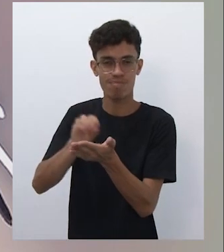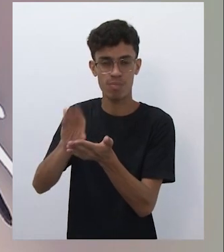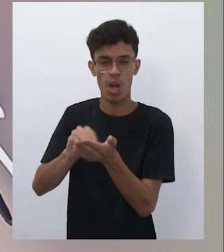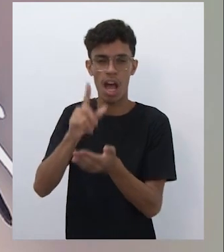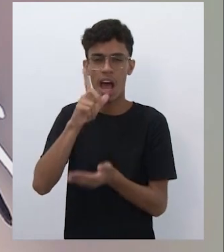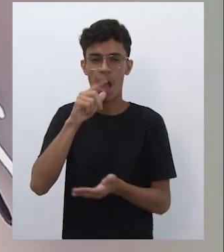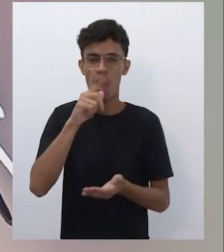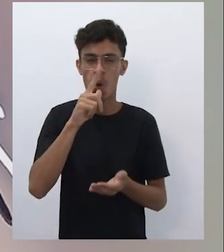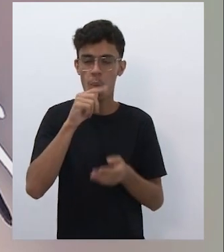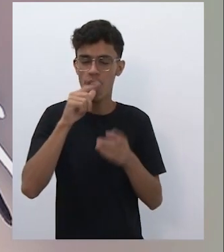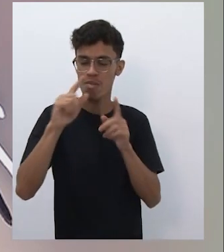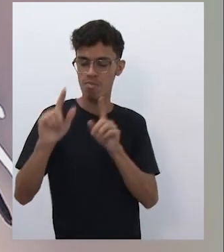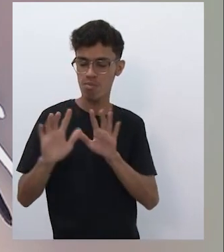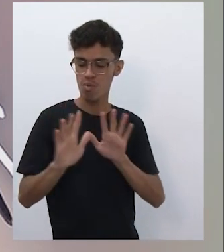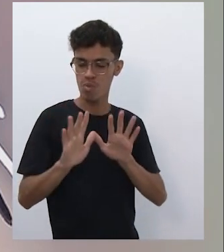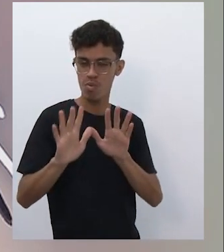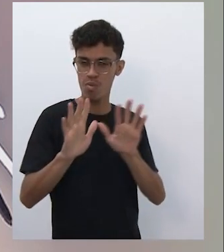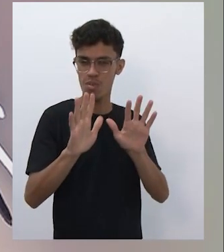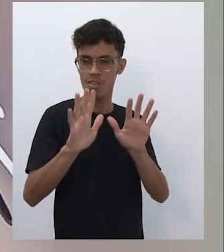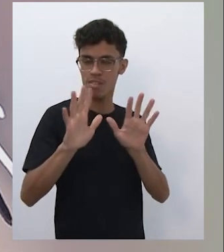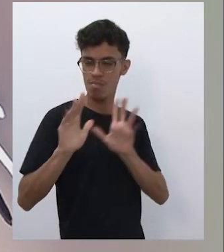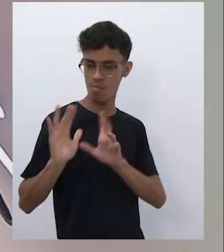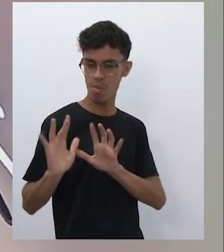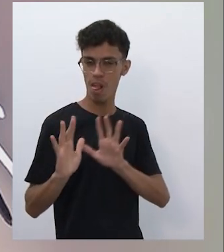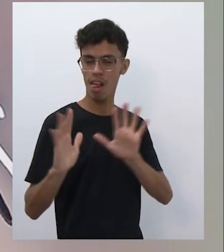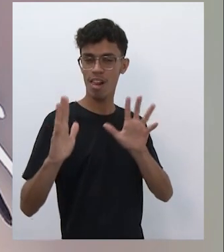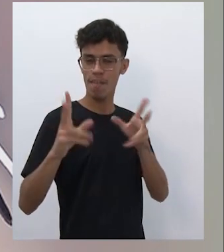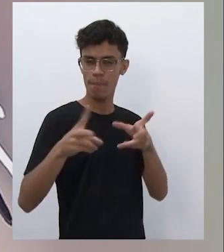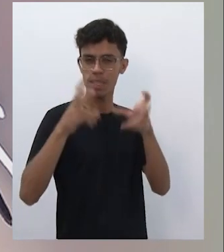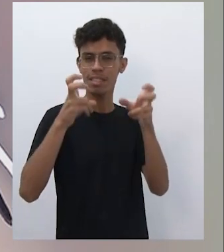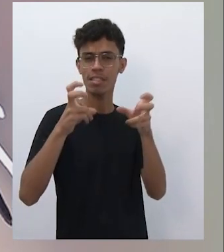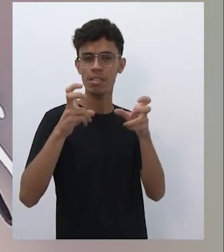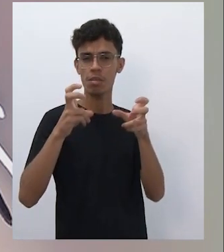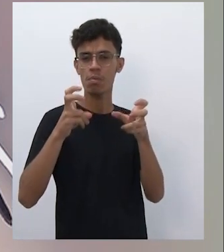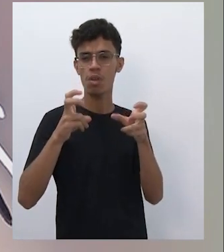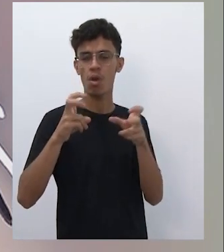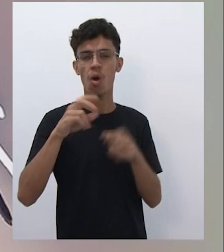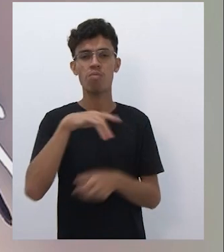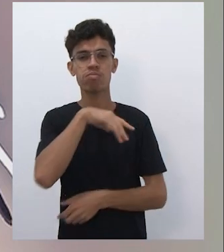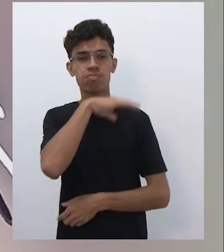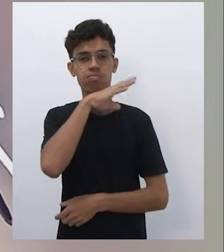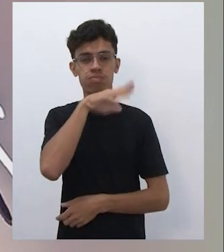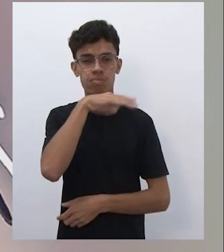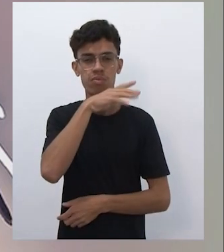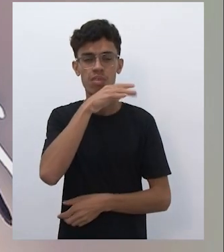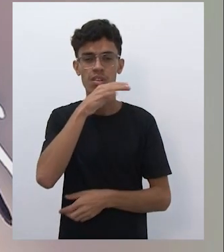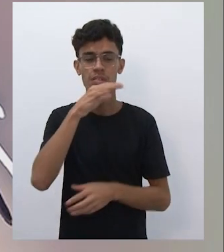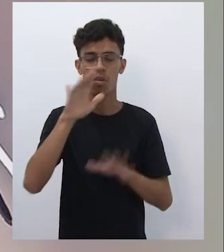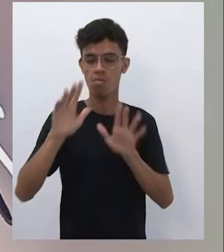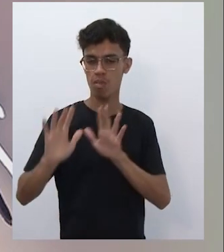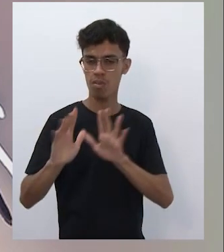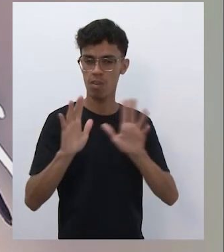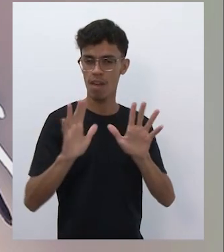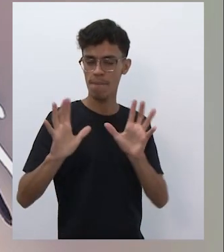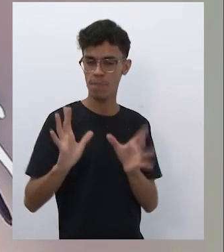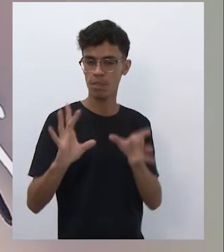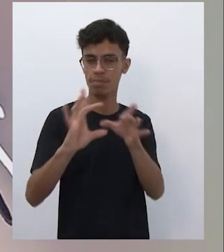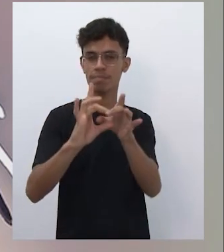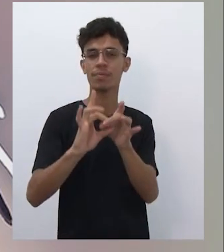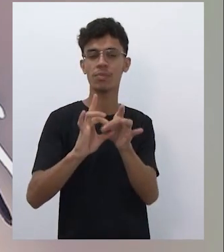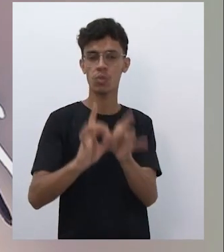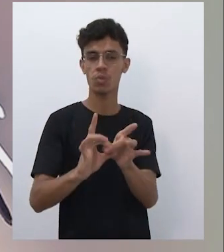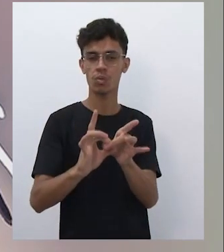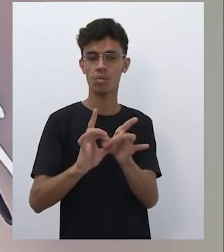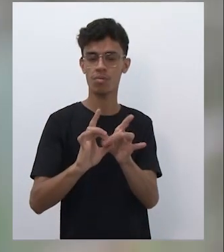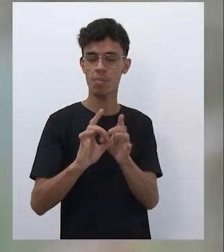para a floresta. Logo, os outros animais também perceberam a grandiosidade do gesto do pequeno beija-flor e se uniram para tentar